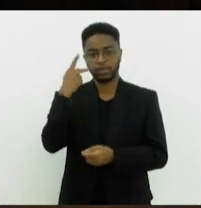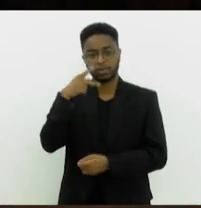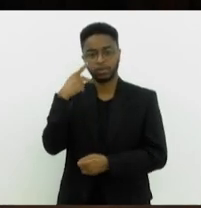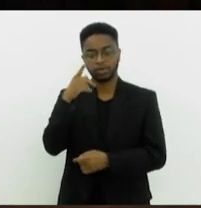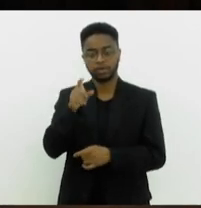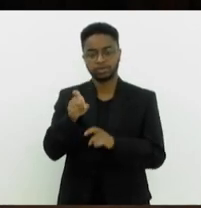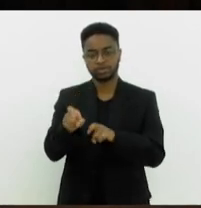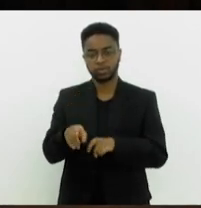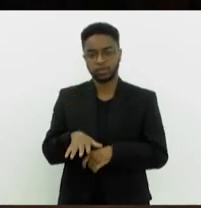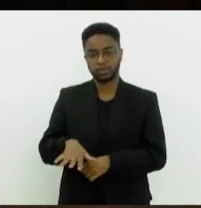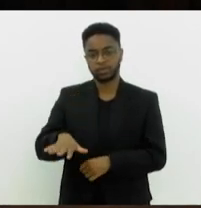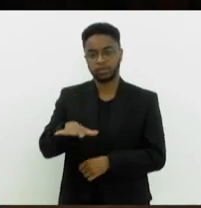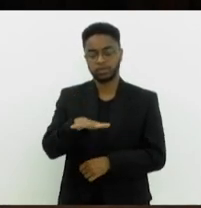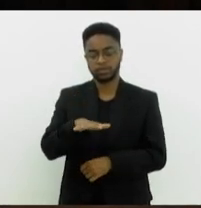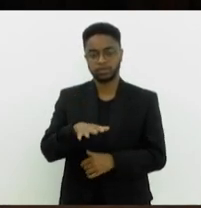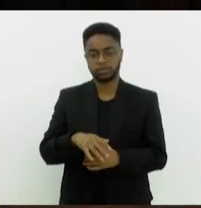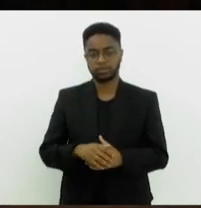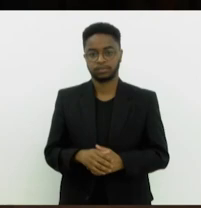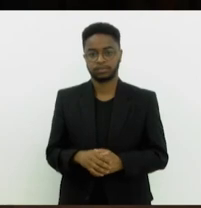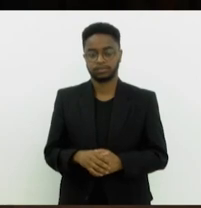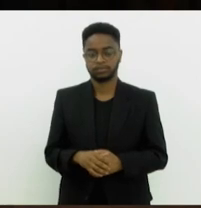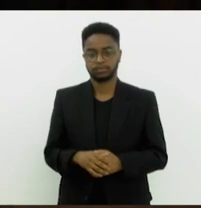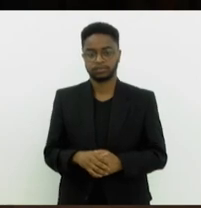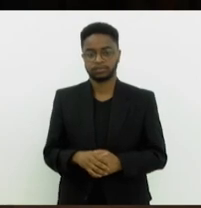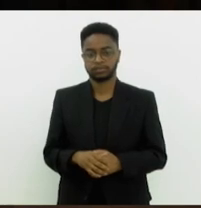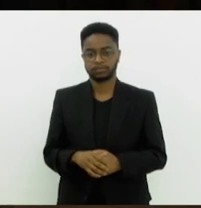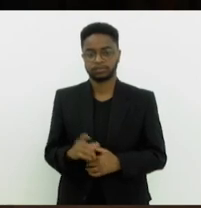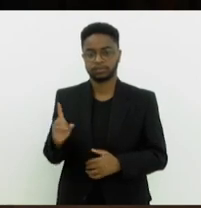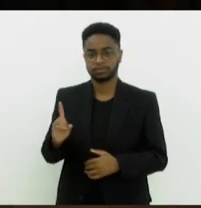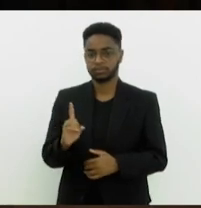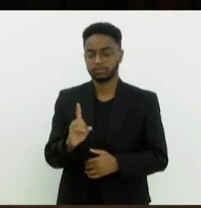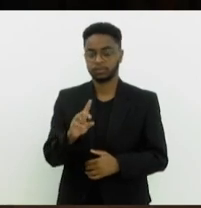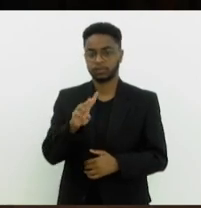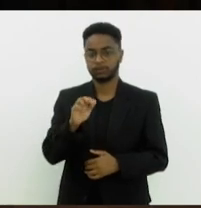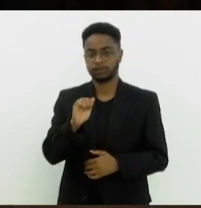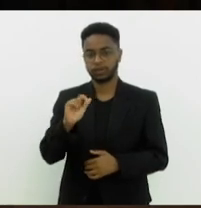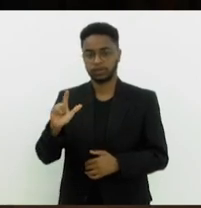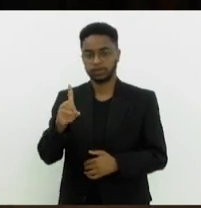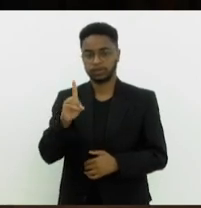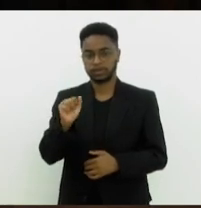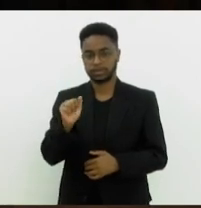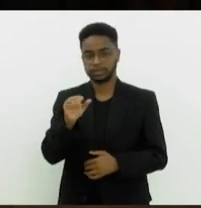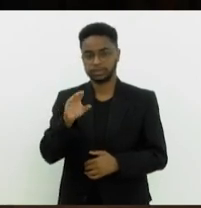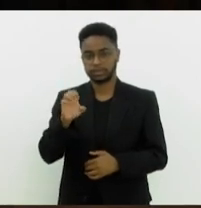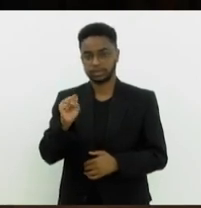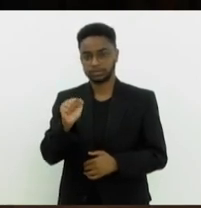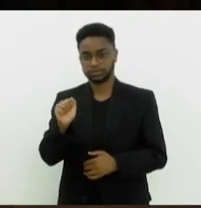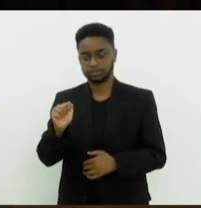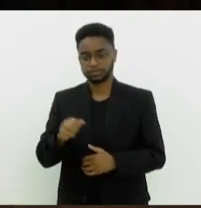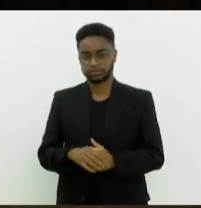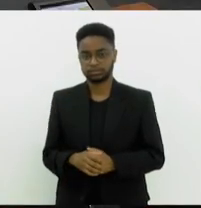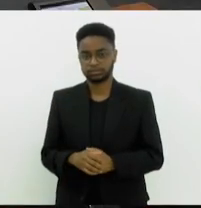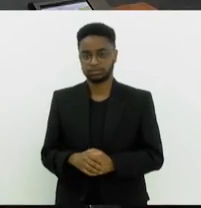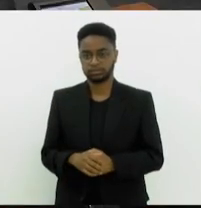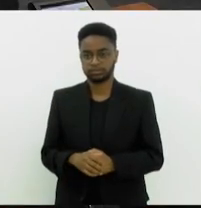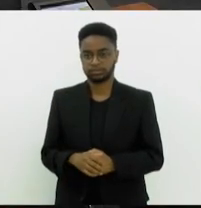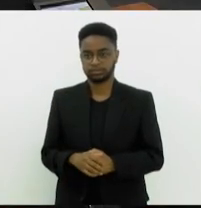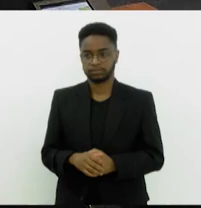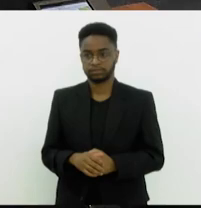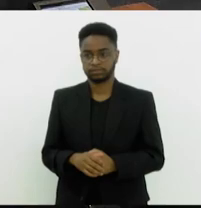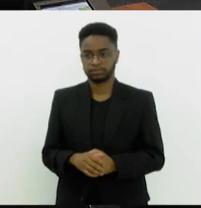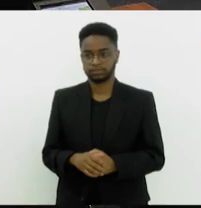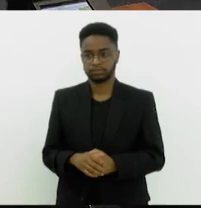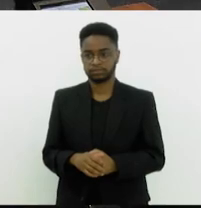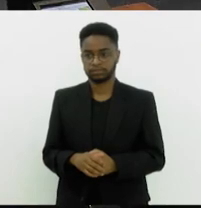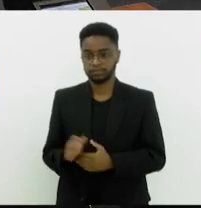rural, agrária e pesqueira, Valdo Seaza, nosso nobre deputado Valdo Seaza. Aí,